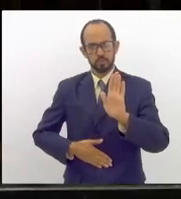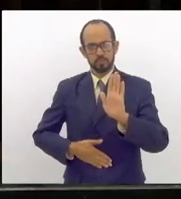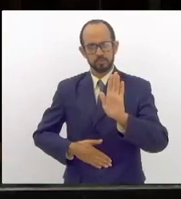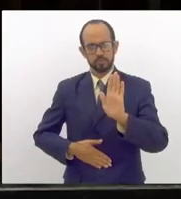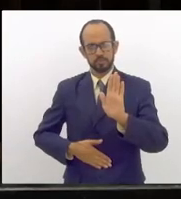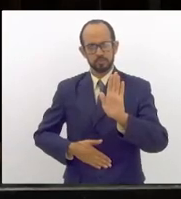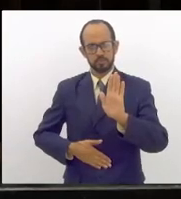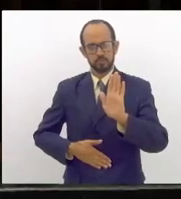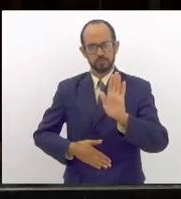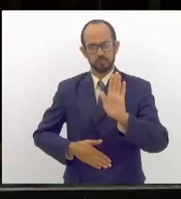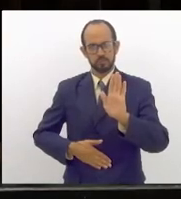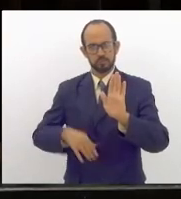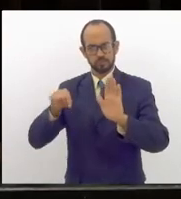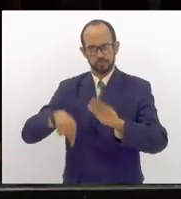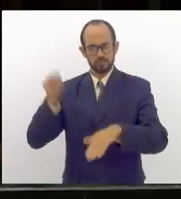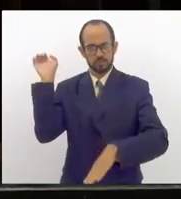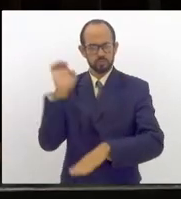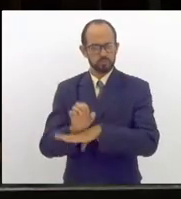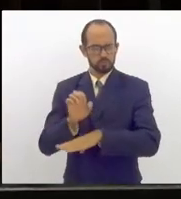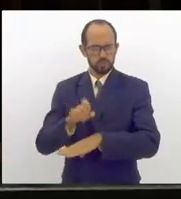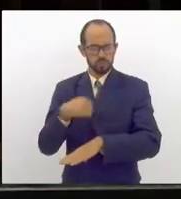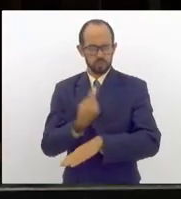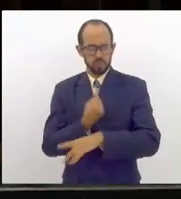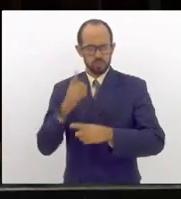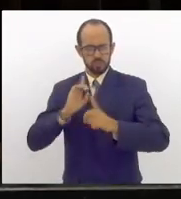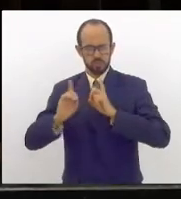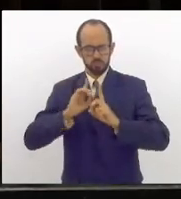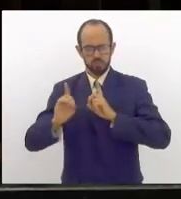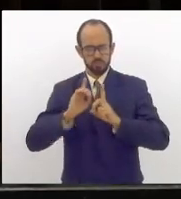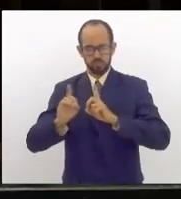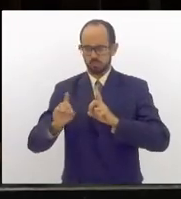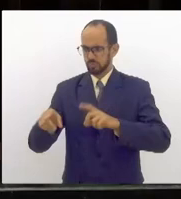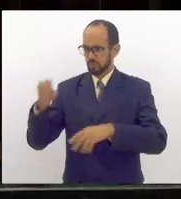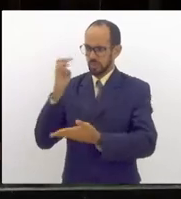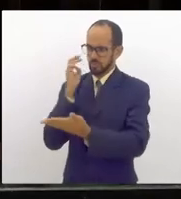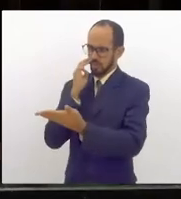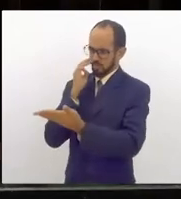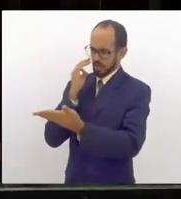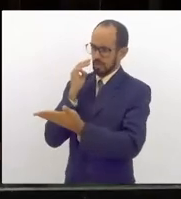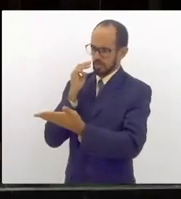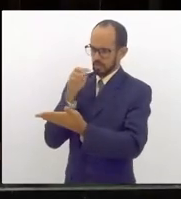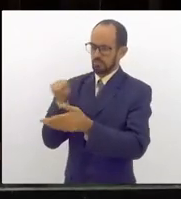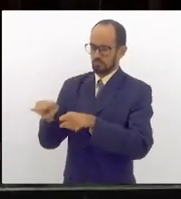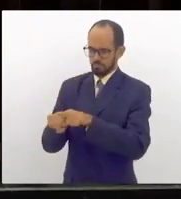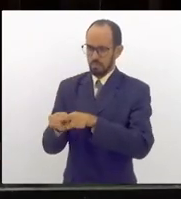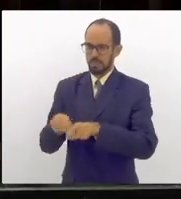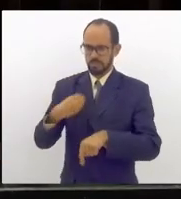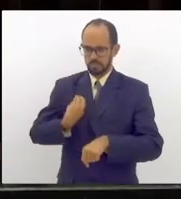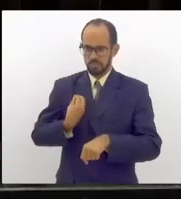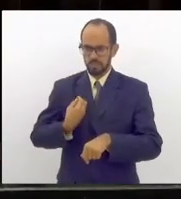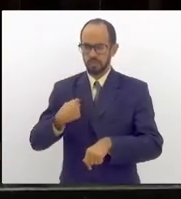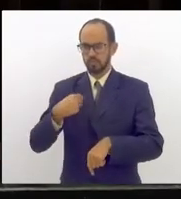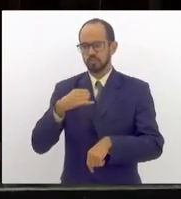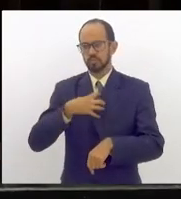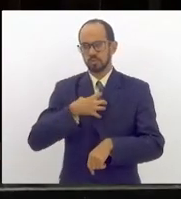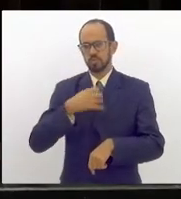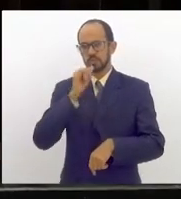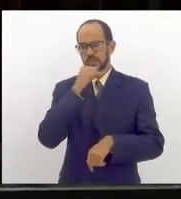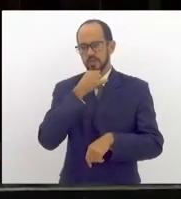Então esse estado que nós estamos discutindo aqui que a Mônica tá e eu fico triste dela sair eu tava olhando